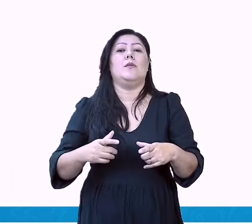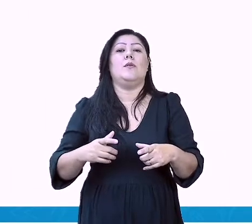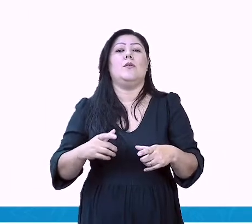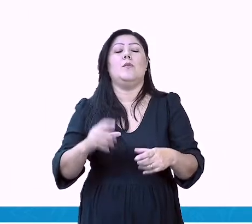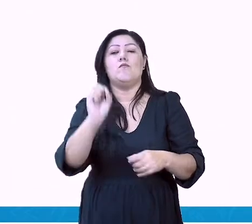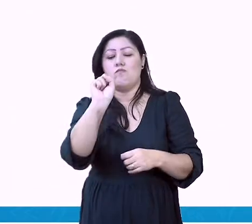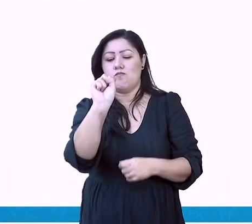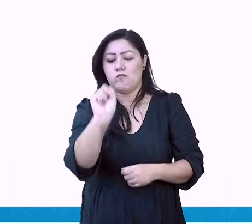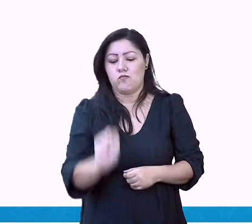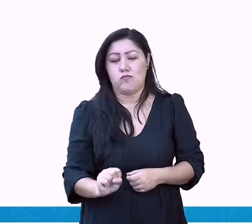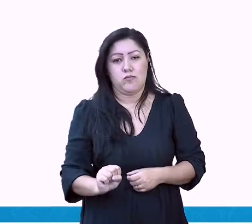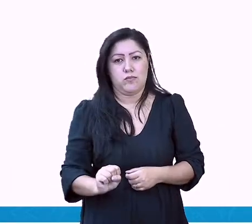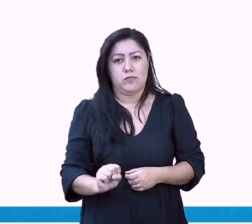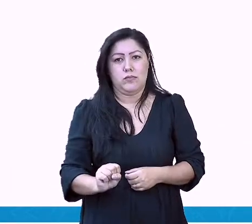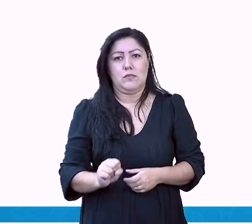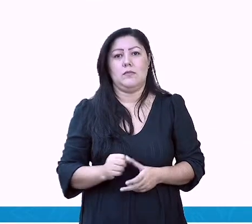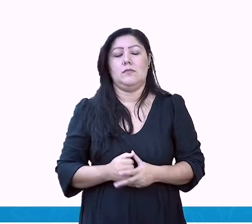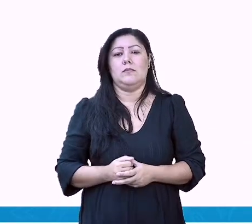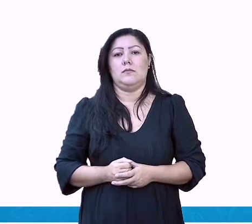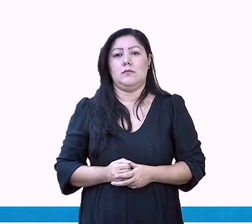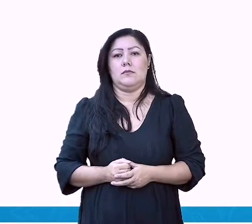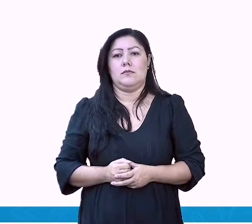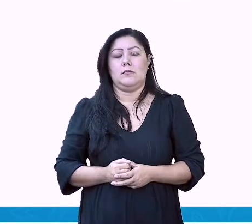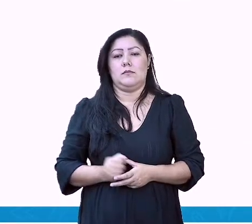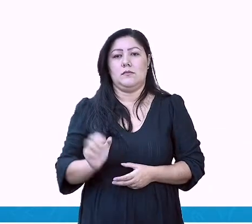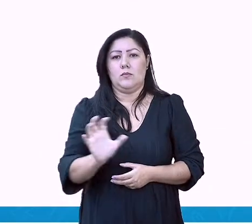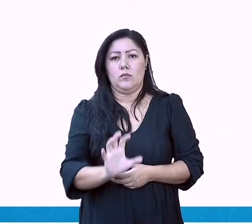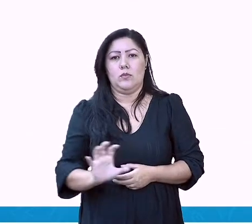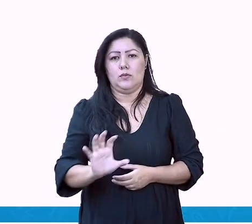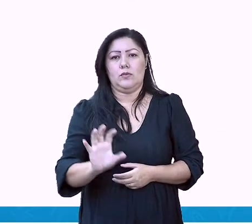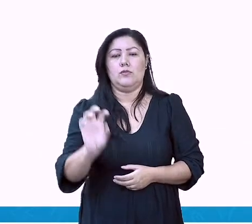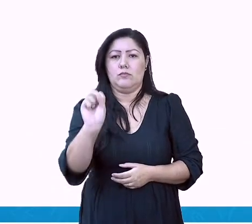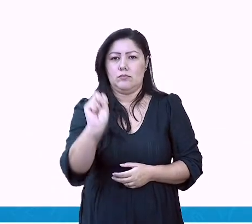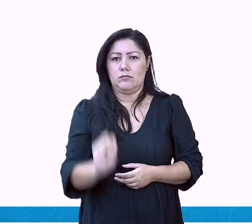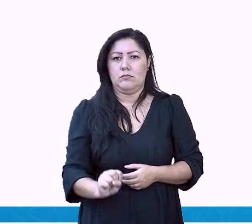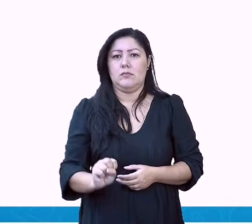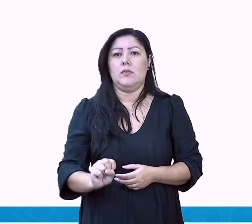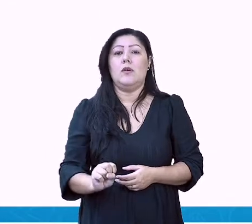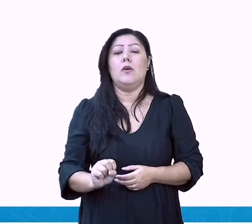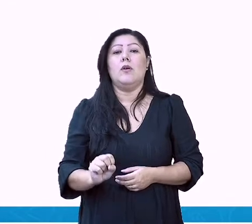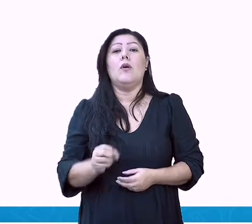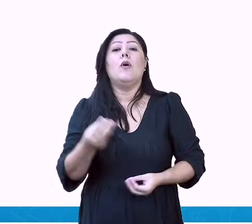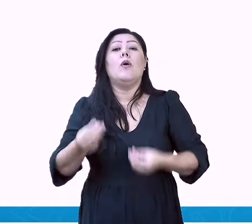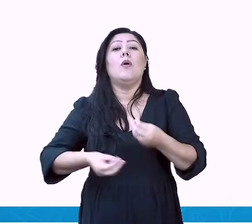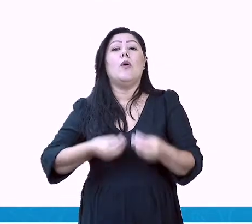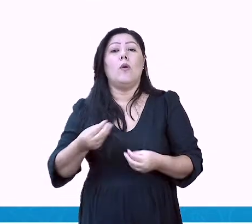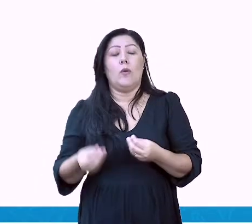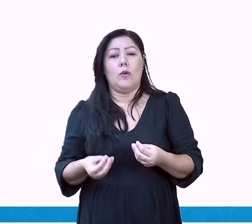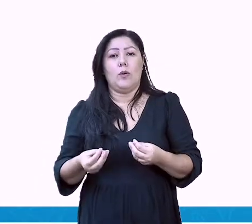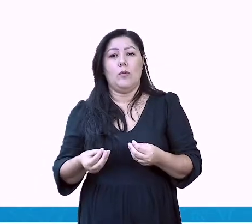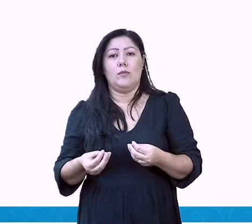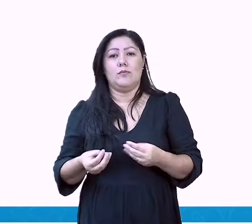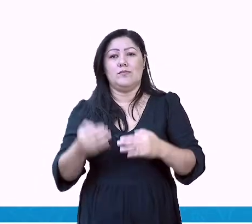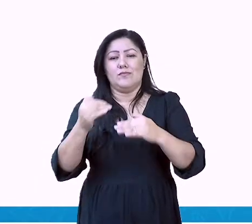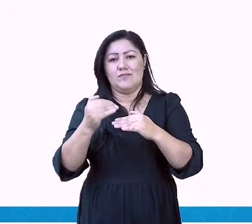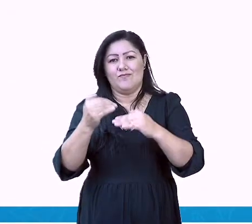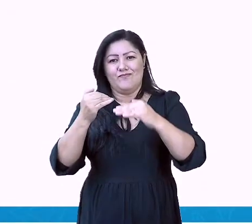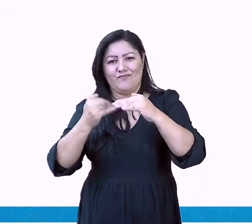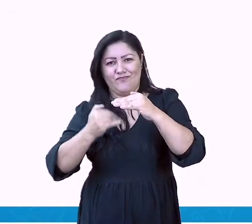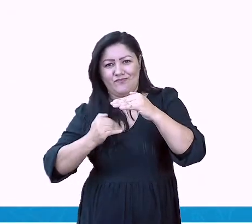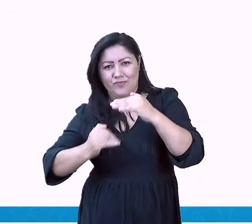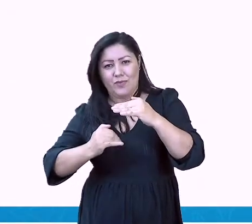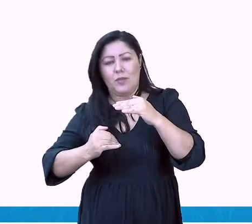sul, como nós sabemos, onde predomina o clima subtropical. O